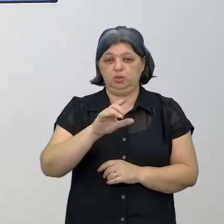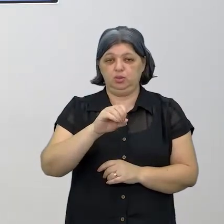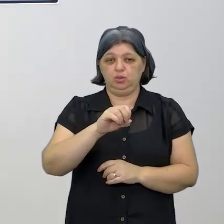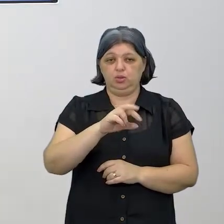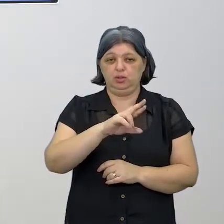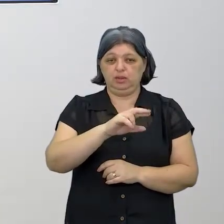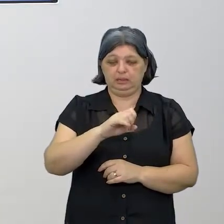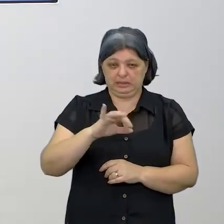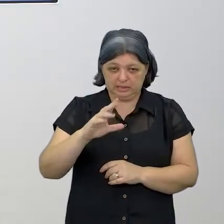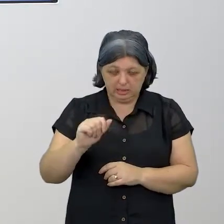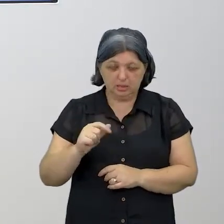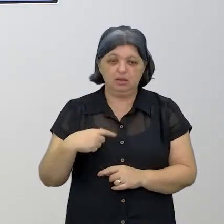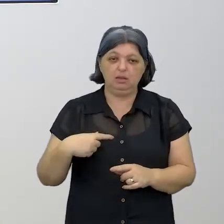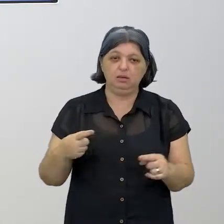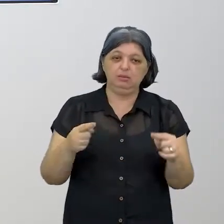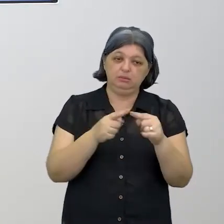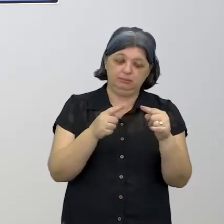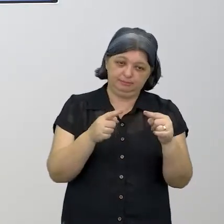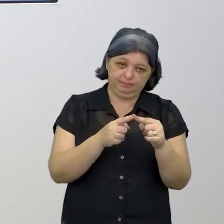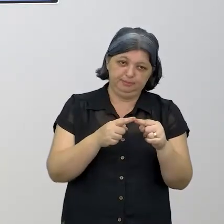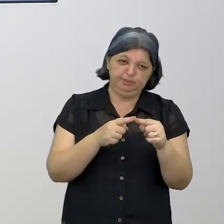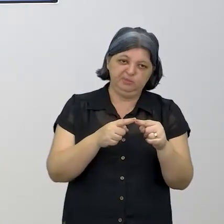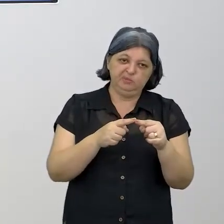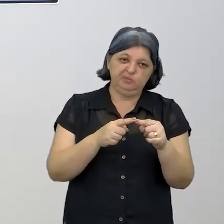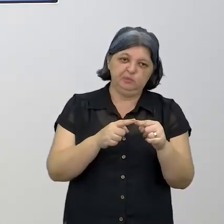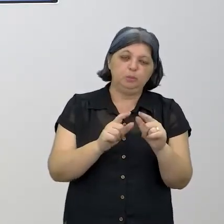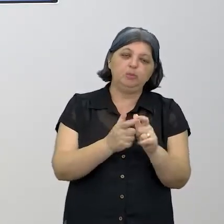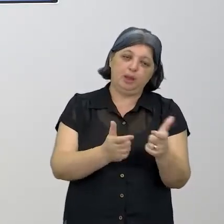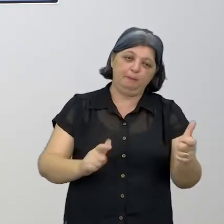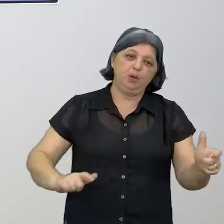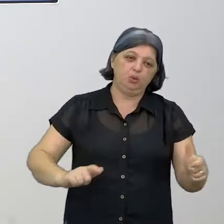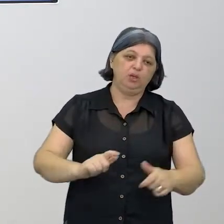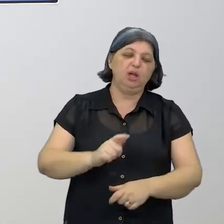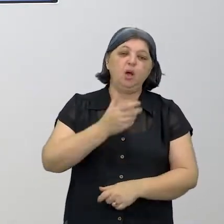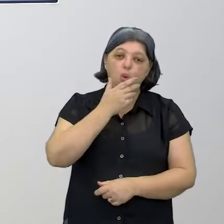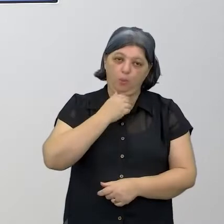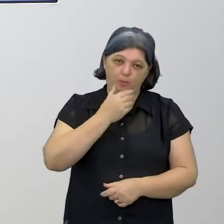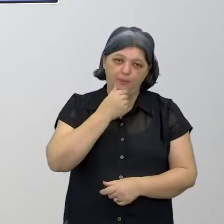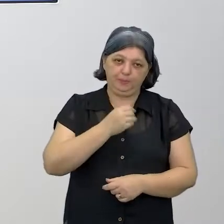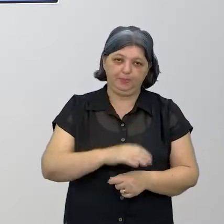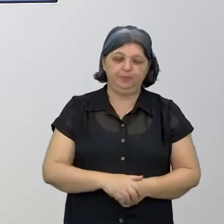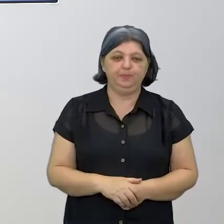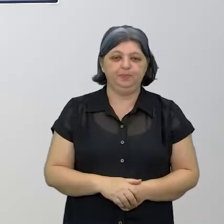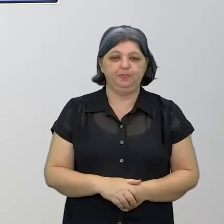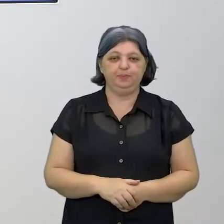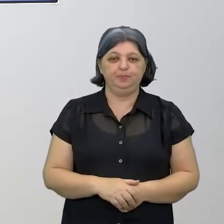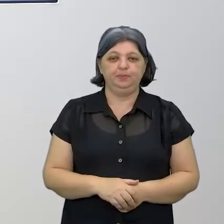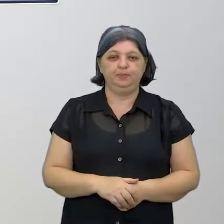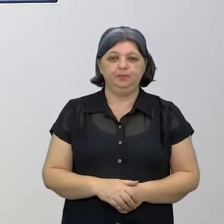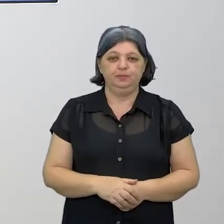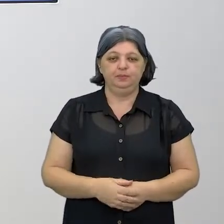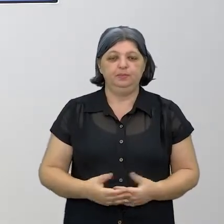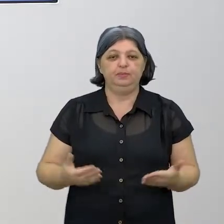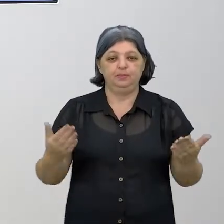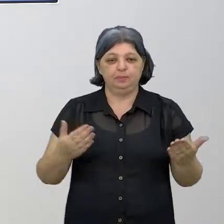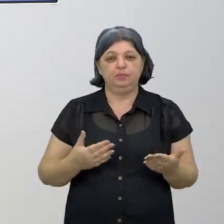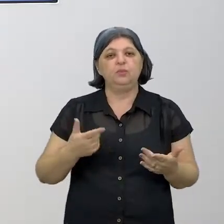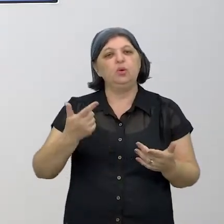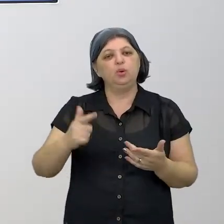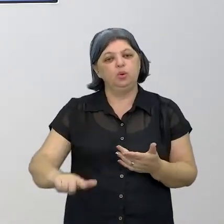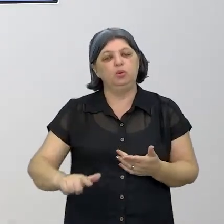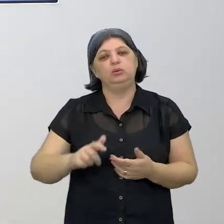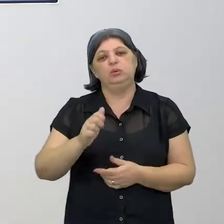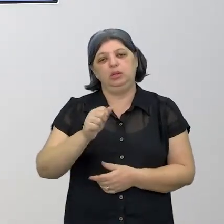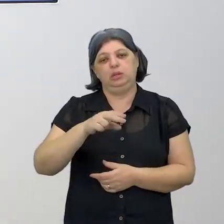também, só que ela tá atrelada aí à questão mais do homem, né? A gente também tem alguns outros transtornos, como